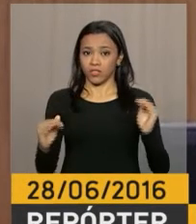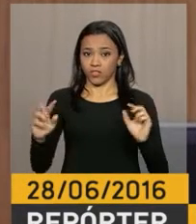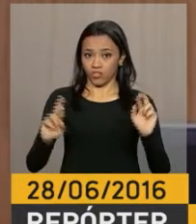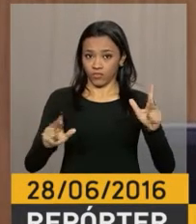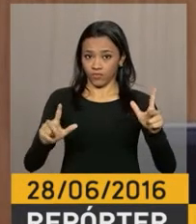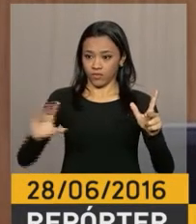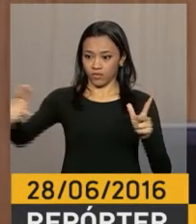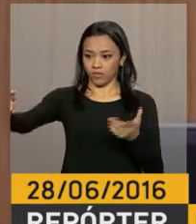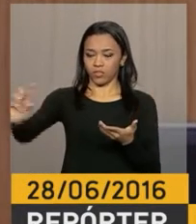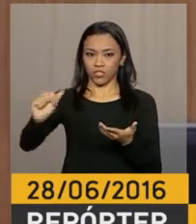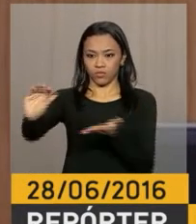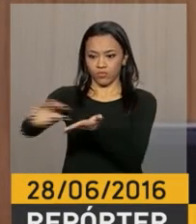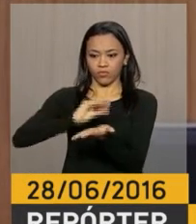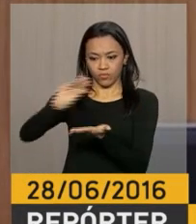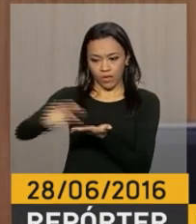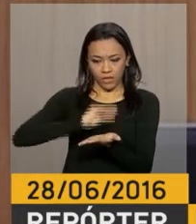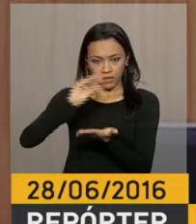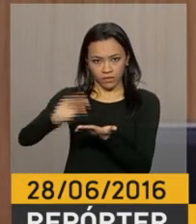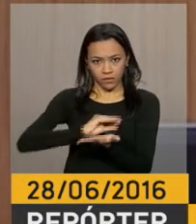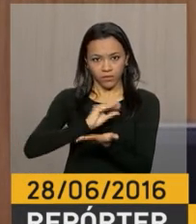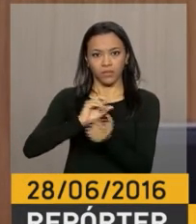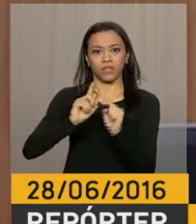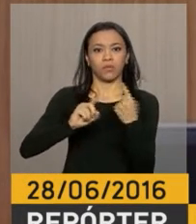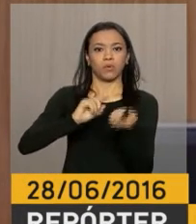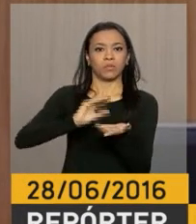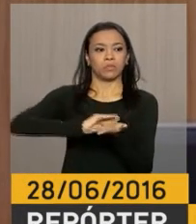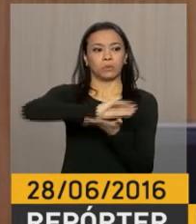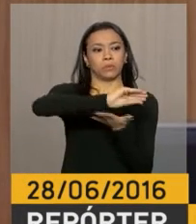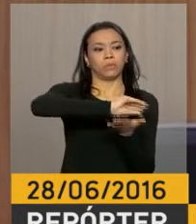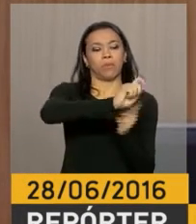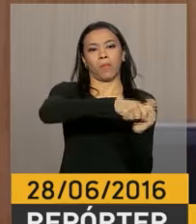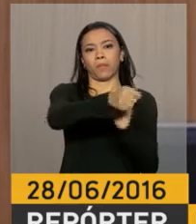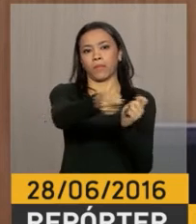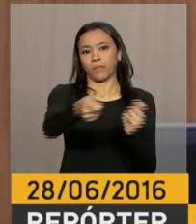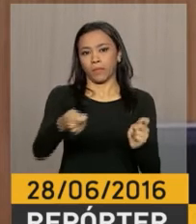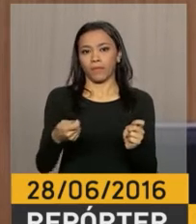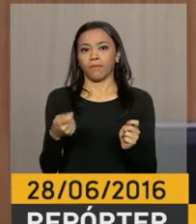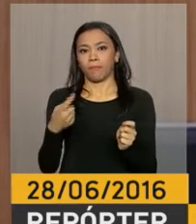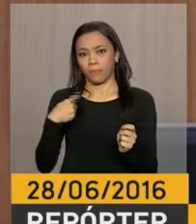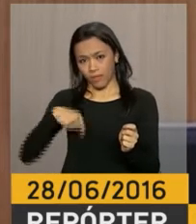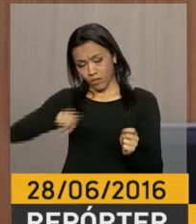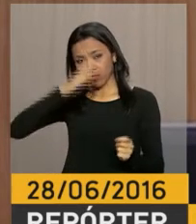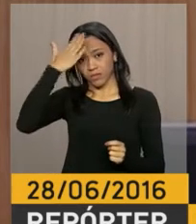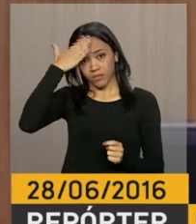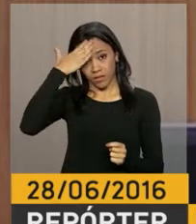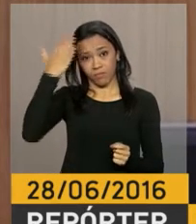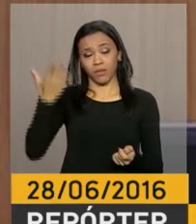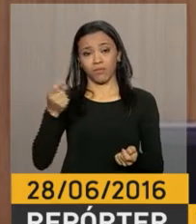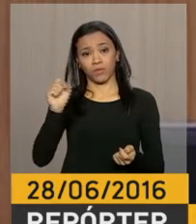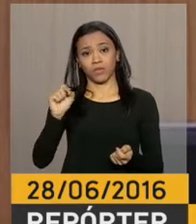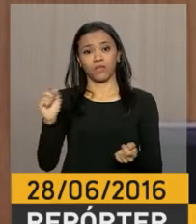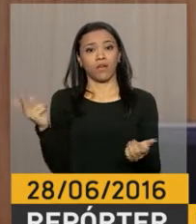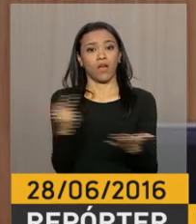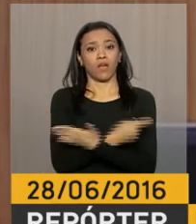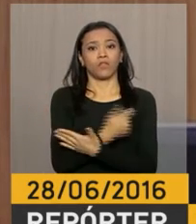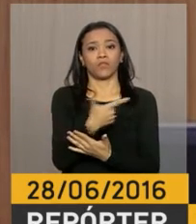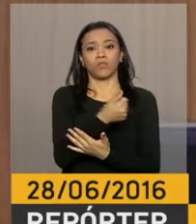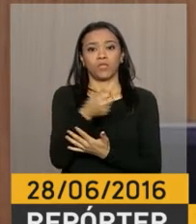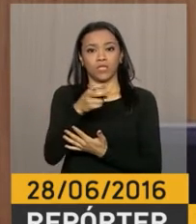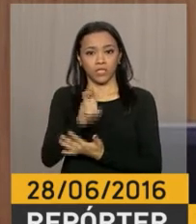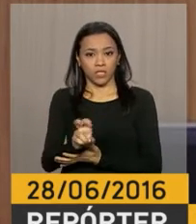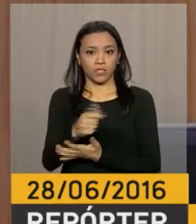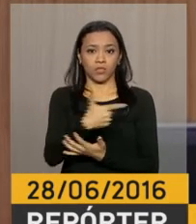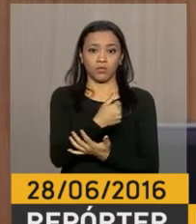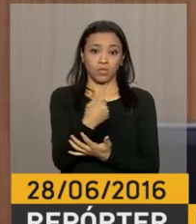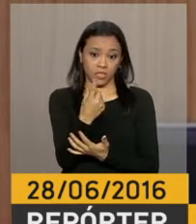de sorte que essa conjugação leva aos resultados que nós conhecemos aí, né, para 2015. Para 2016, o